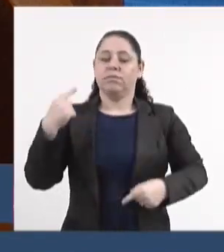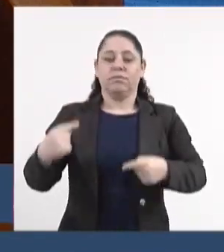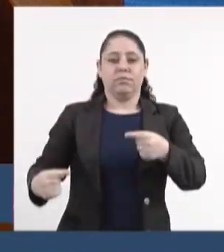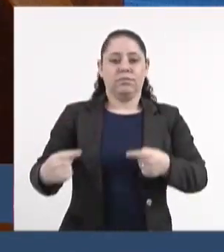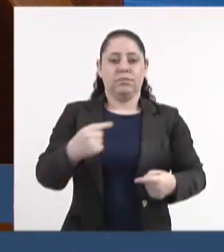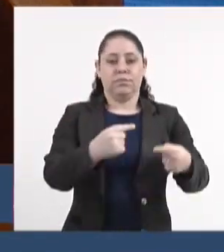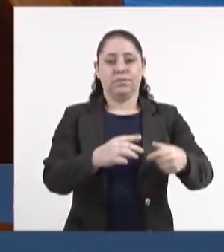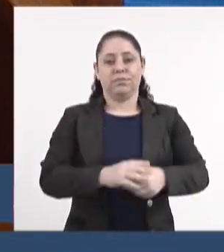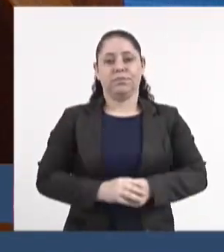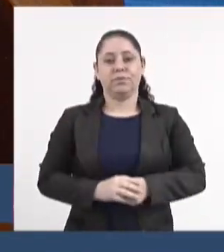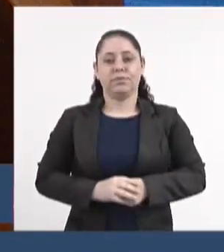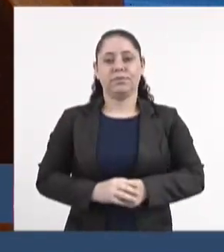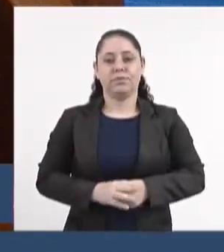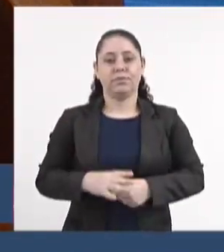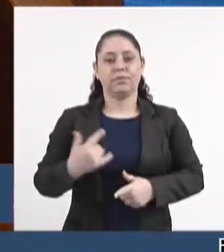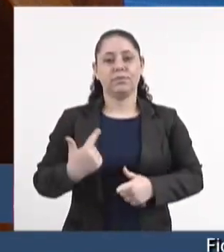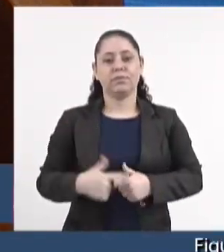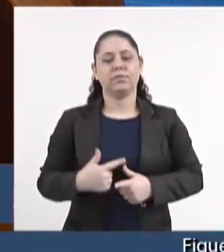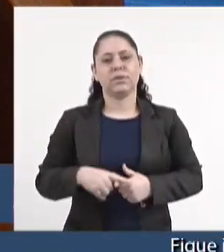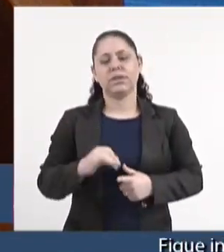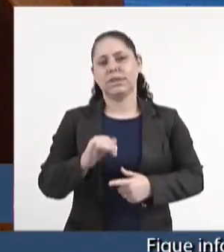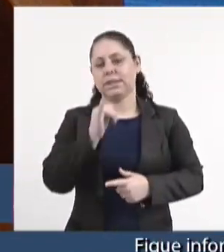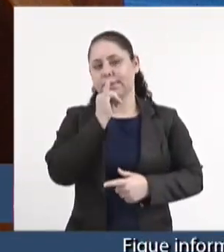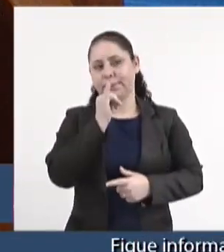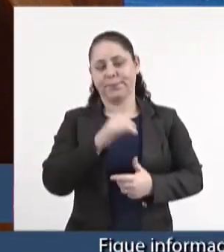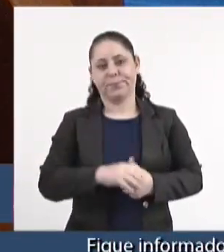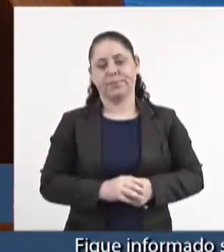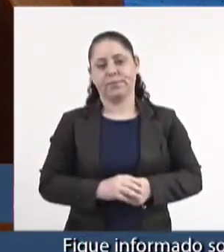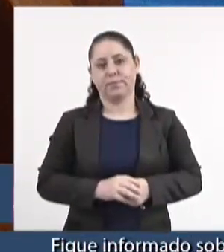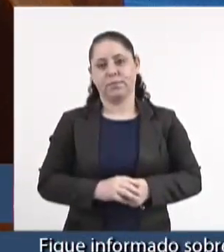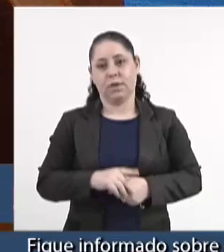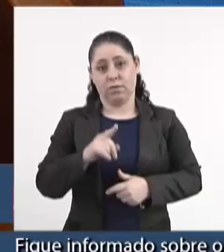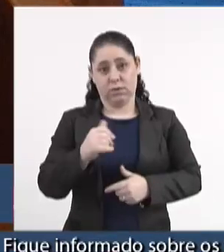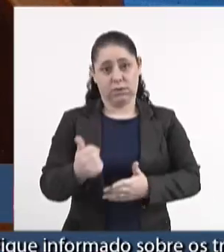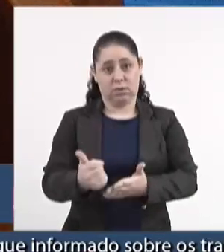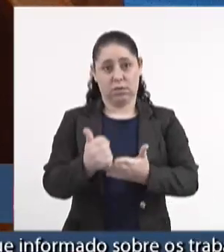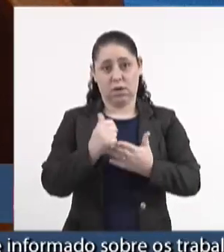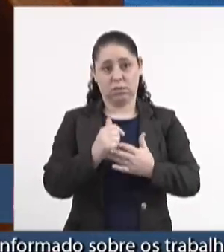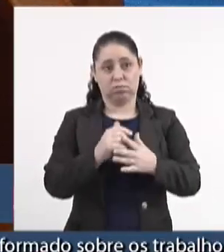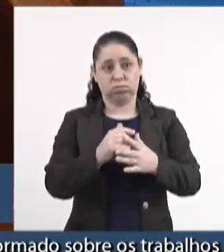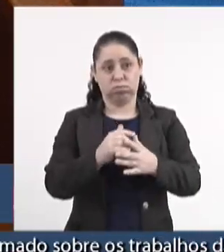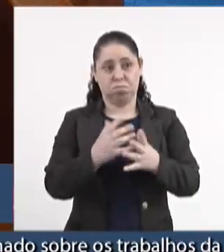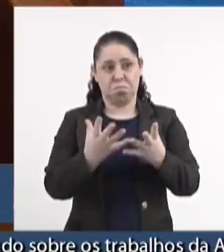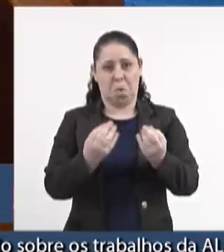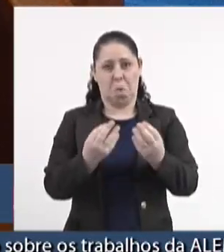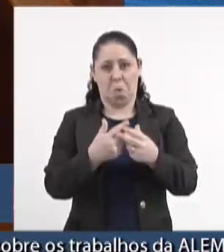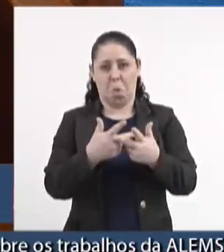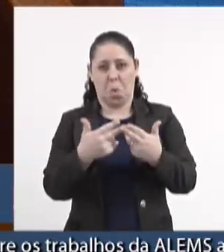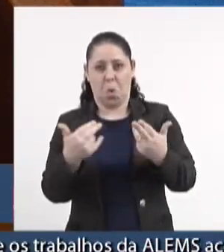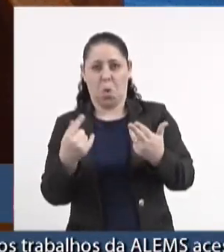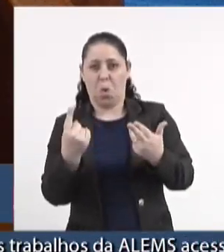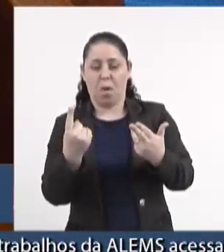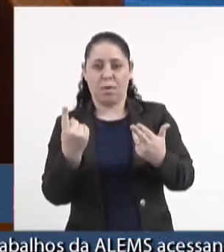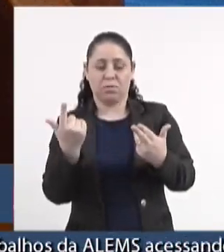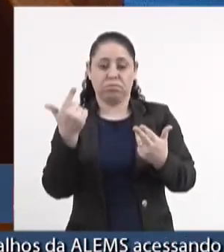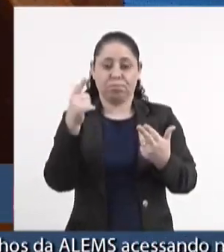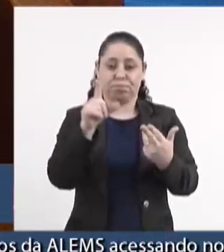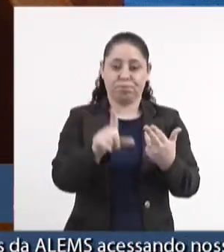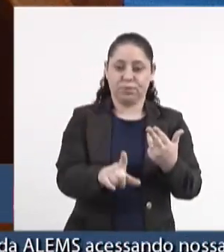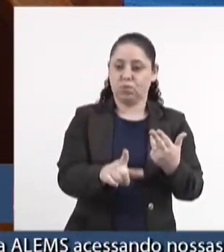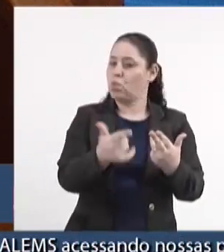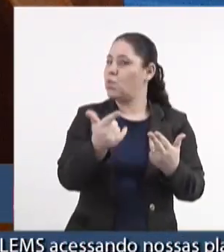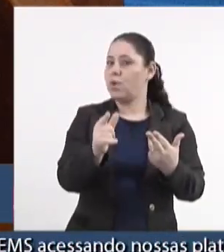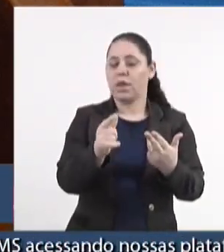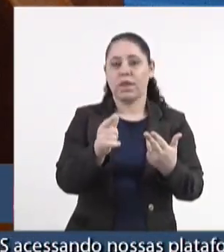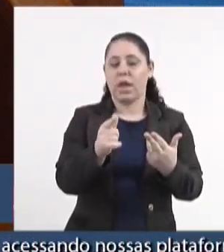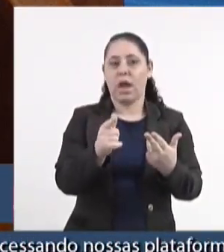discutir, porque se você traz um grande volume de produto de uma vez, não tem